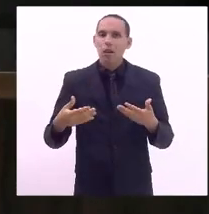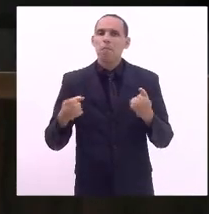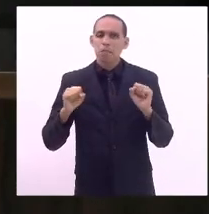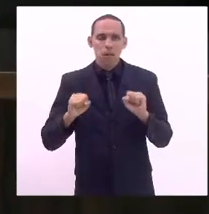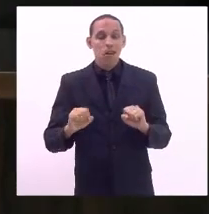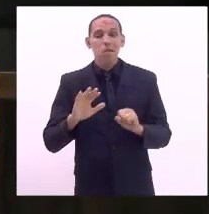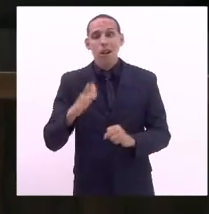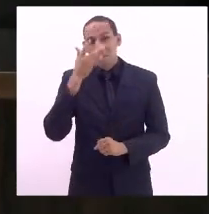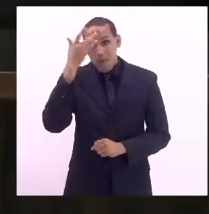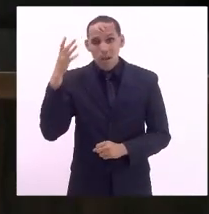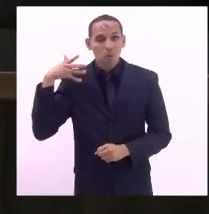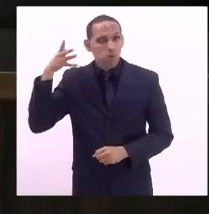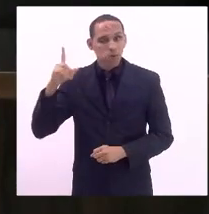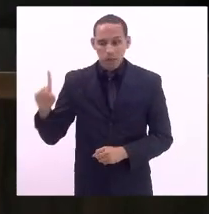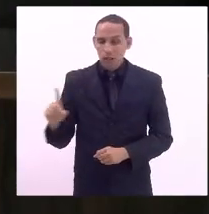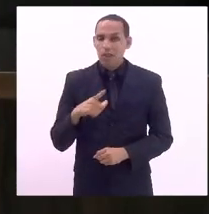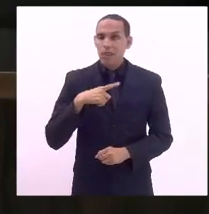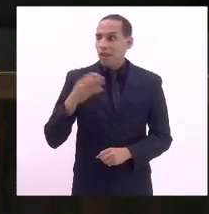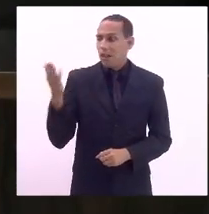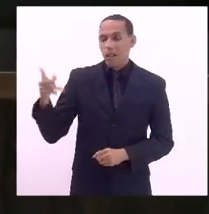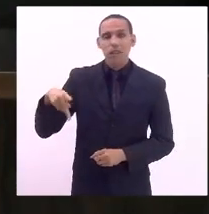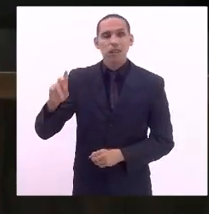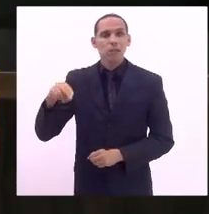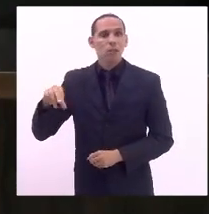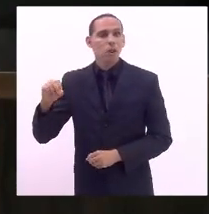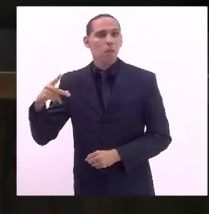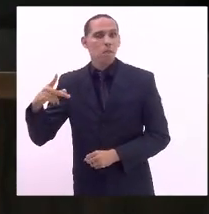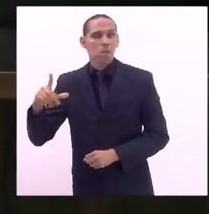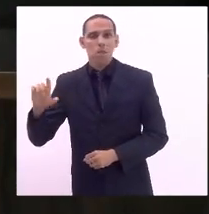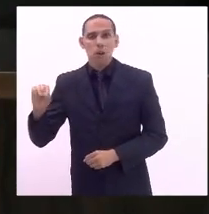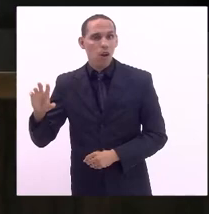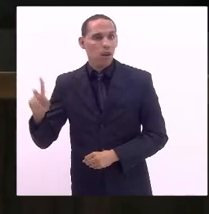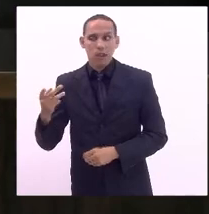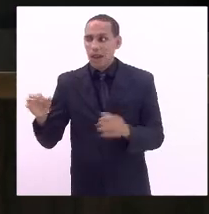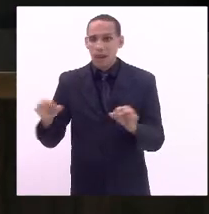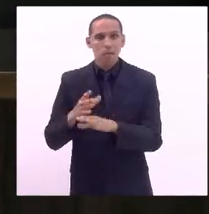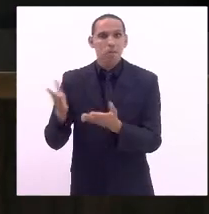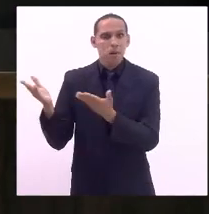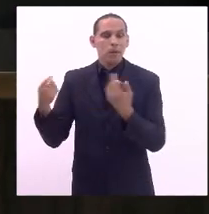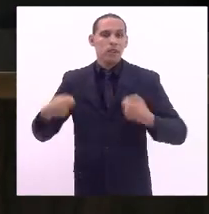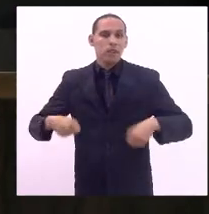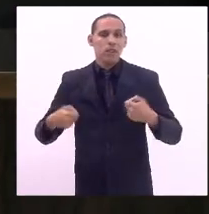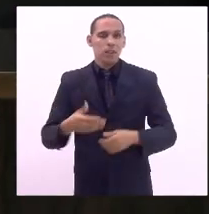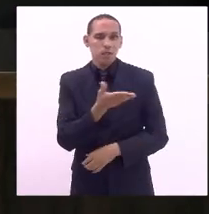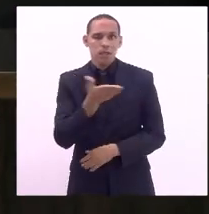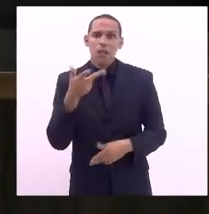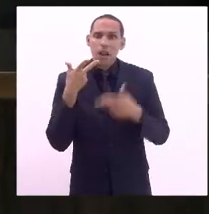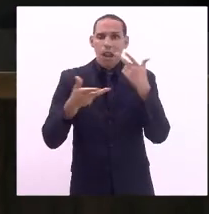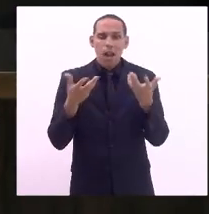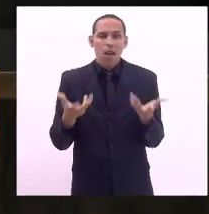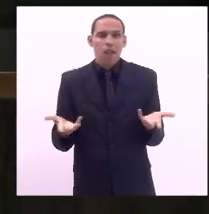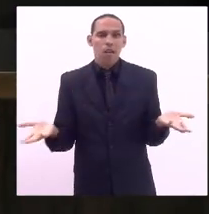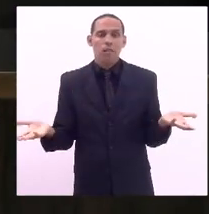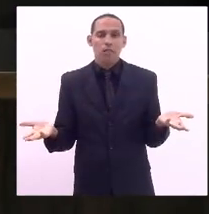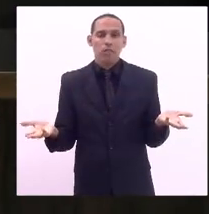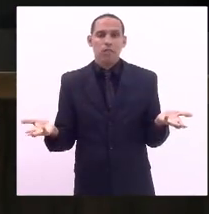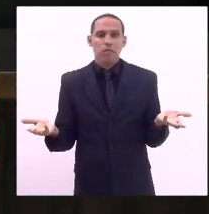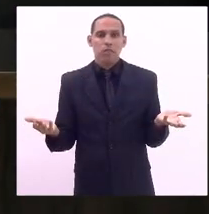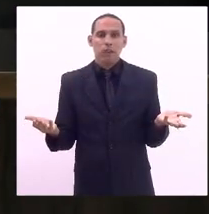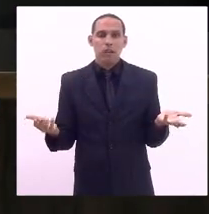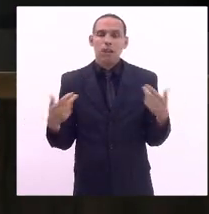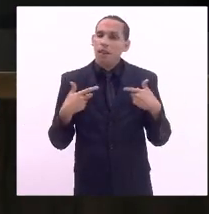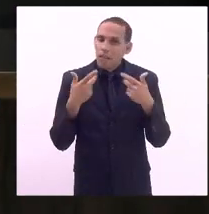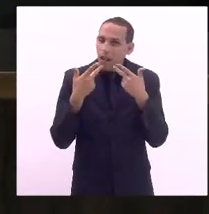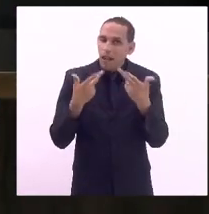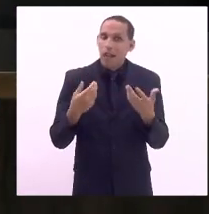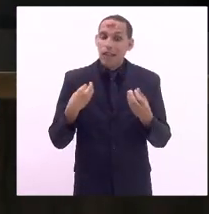tem pessoas inscritas, inclusive o Alexandre Quinopoulos tem que terminar a fala dele, e as pessoas querem falar. Eu falei que eu